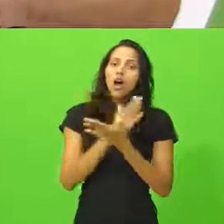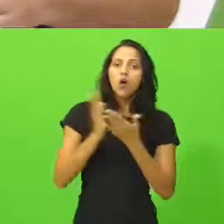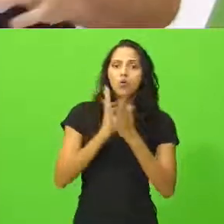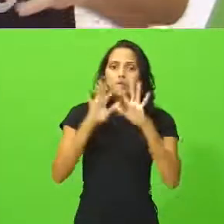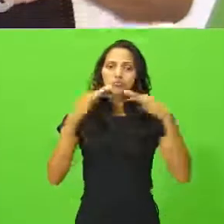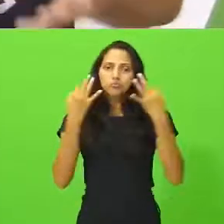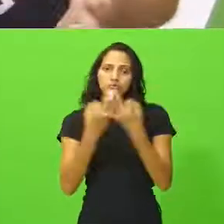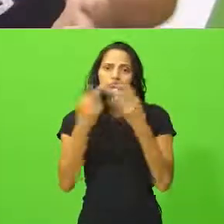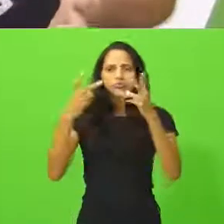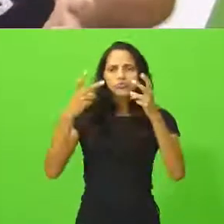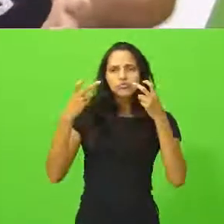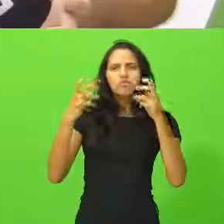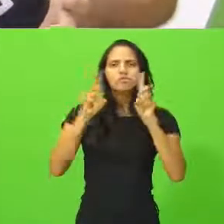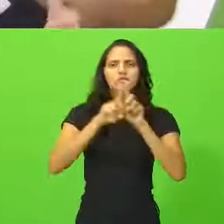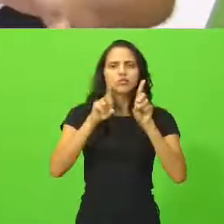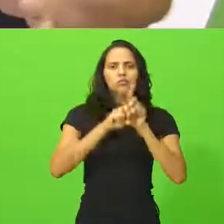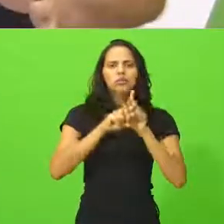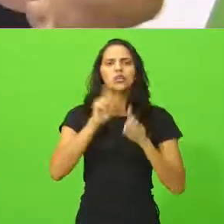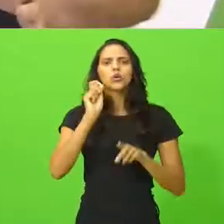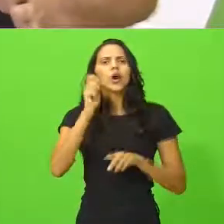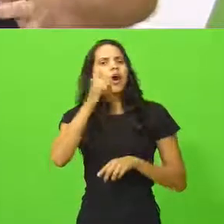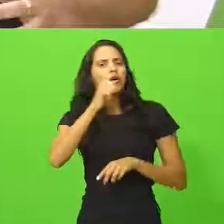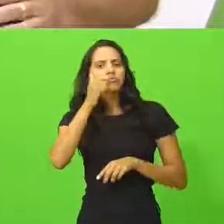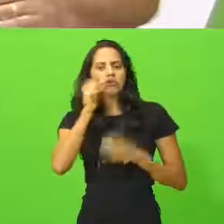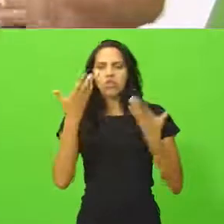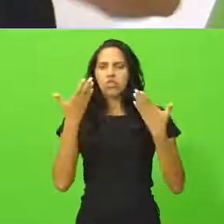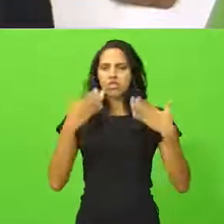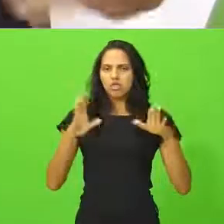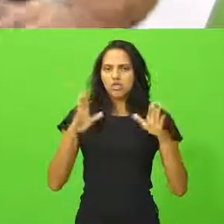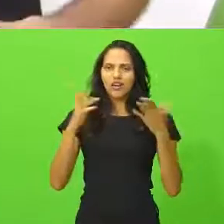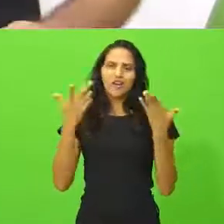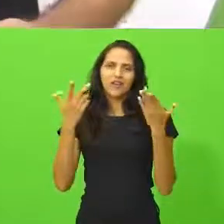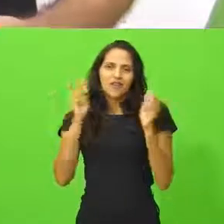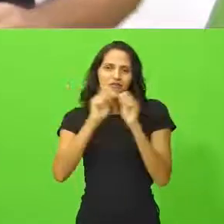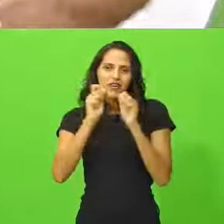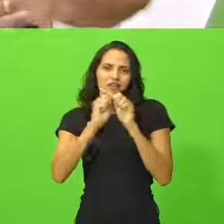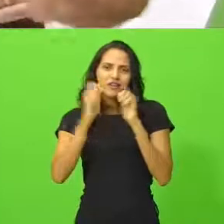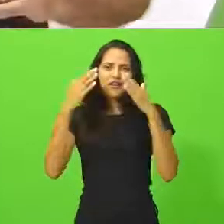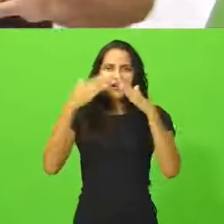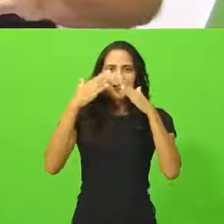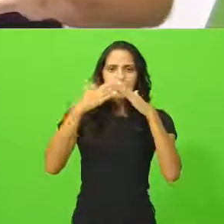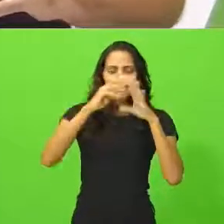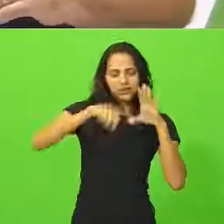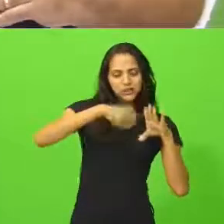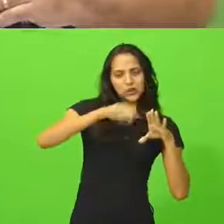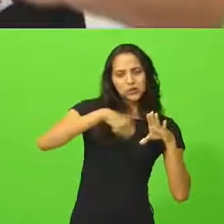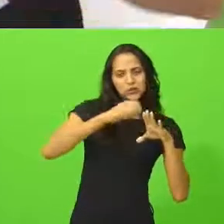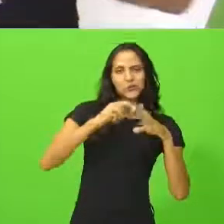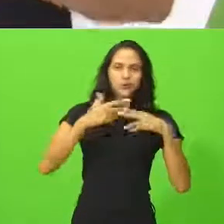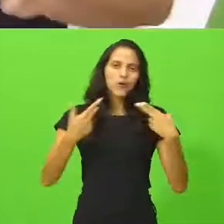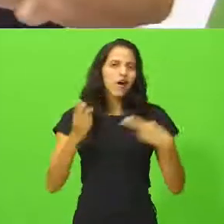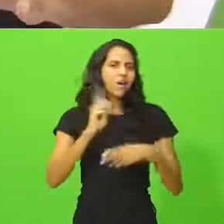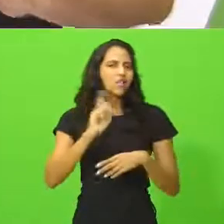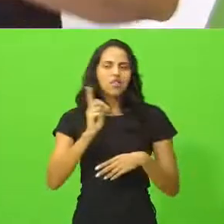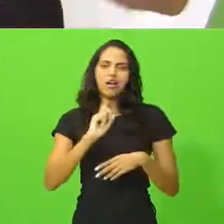gente está notando também a independência. Hoje a mulher não quer ficar mais na beira do fogão, não quer ficar mais no tanque. Ela